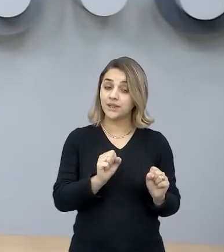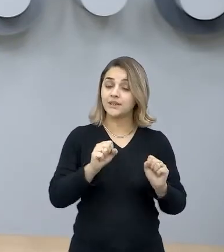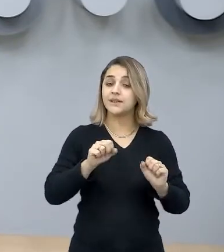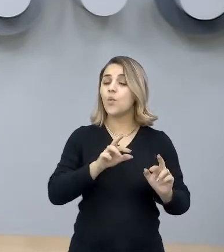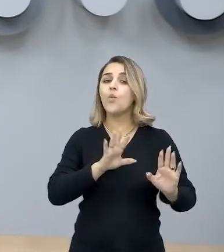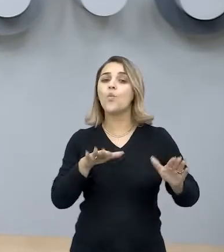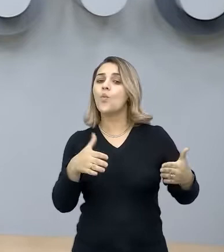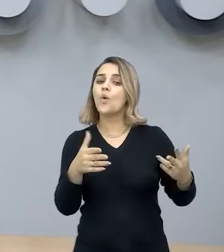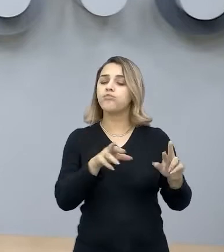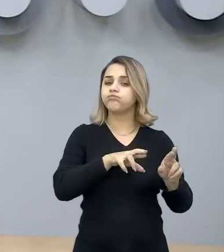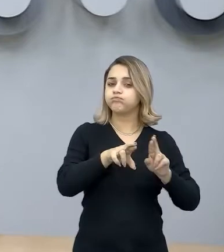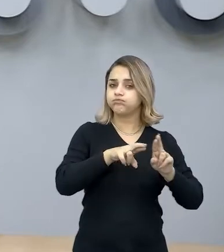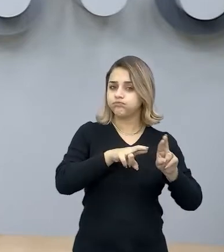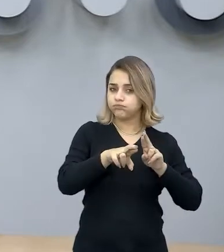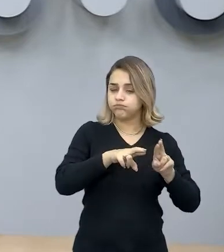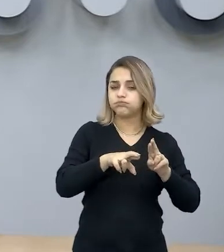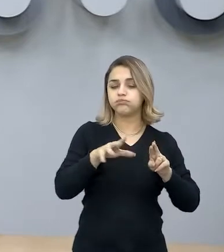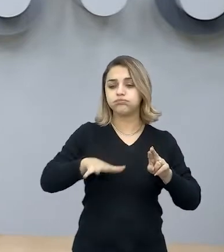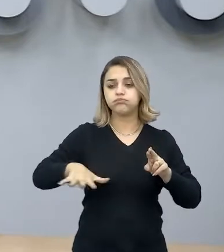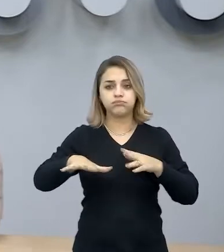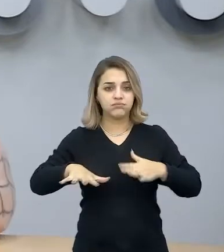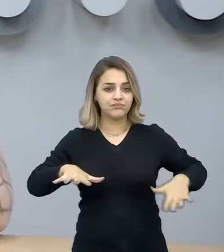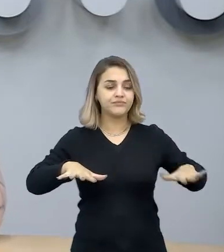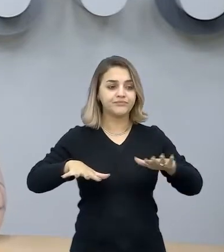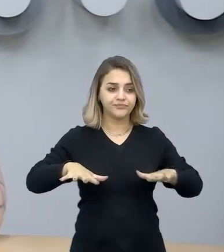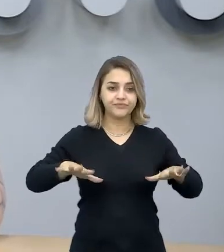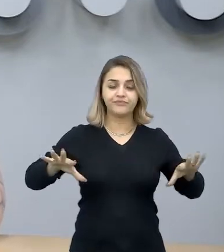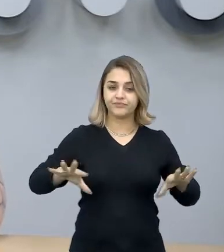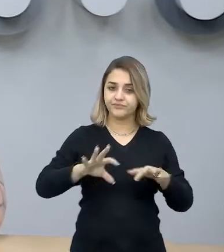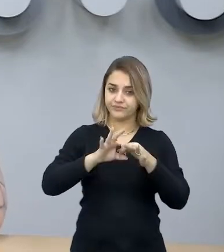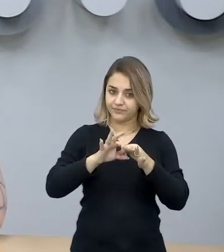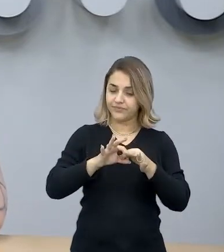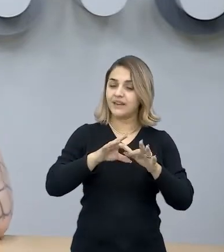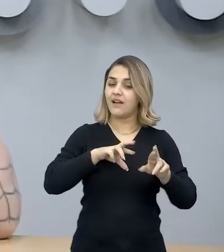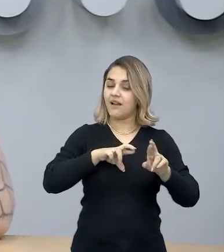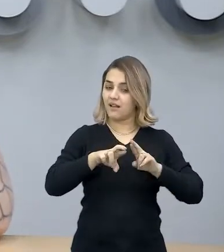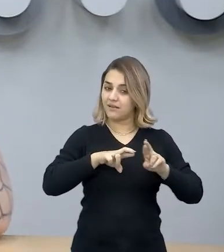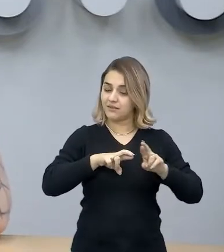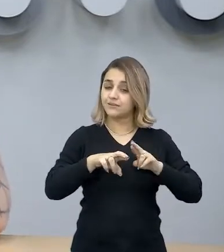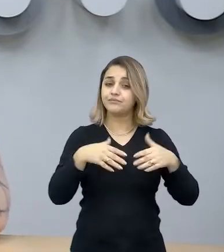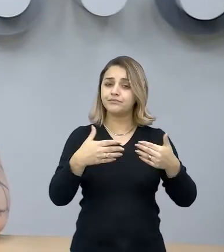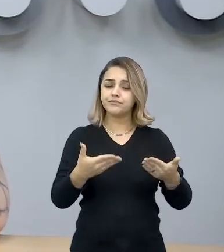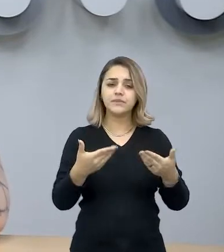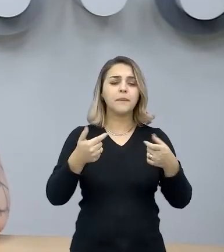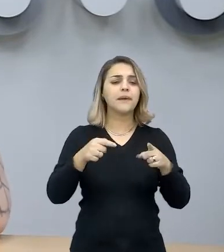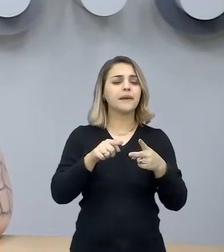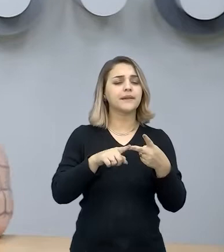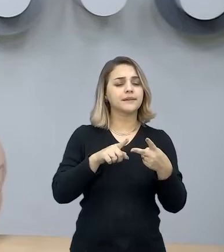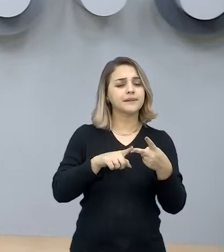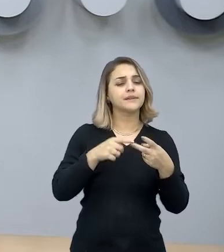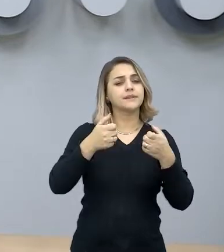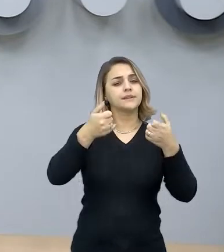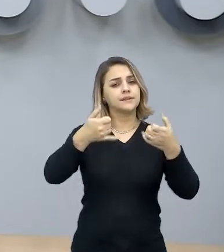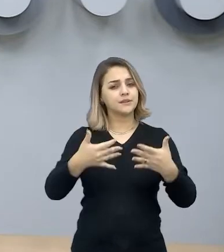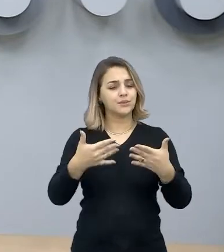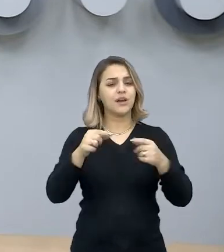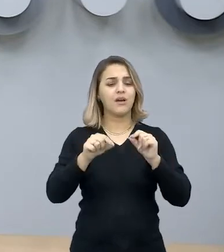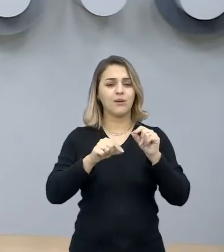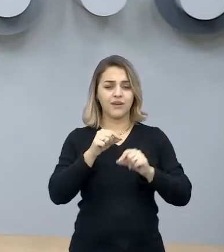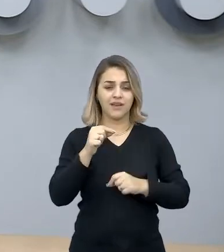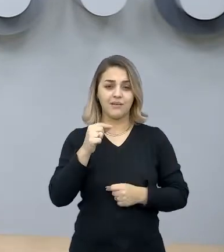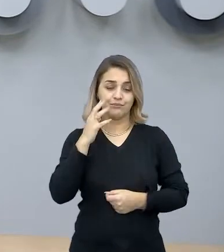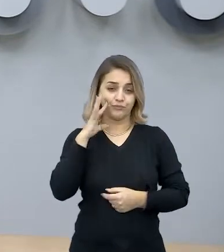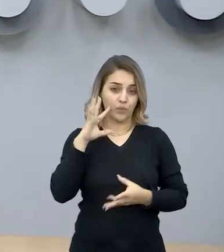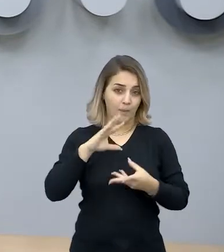relação, né, entre esses dois âmbitos, digamos assim, e a gente já estava falando dessa relação dentro de uma